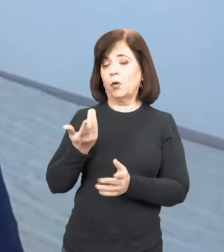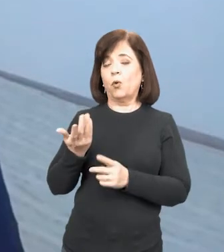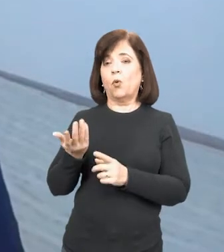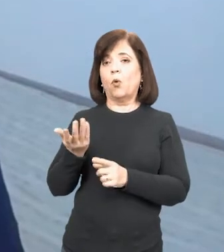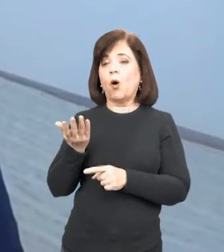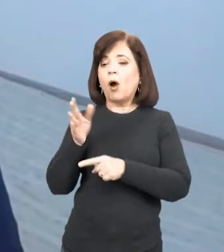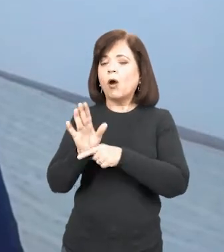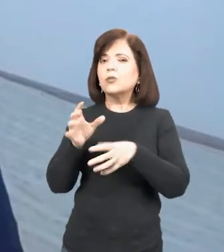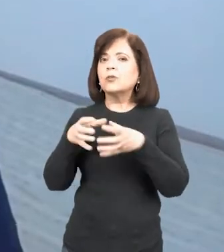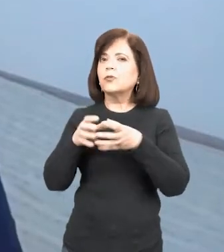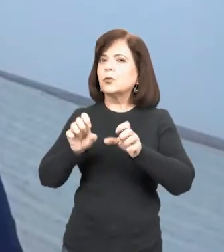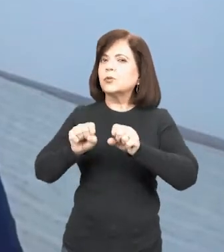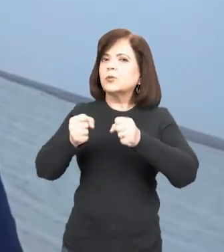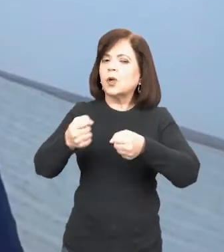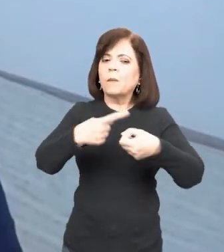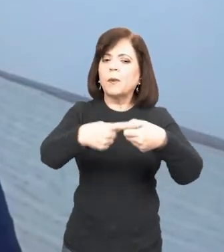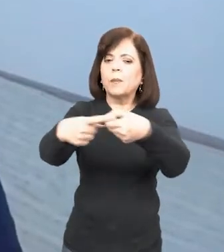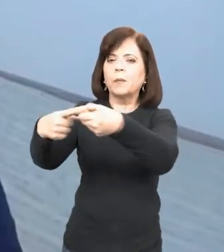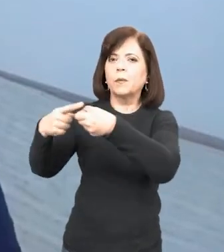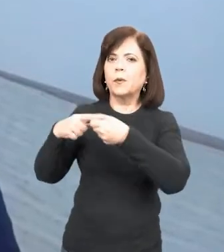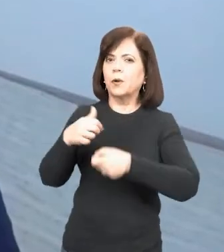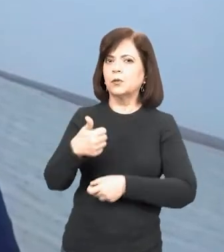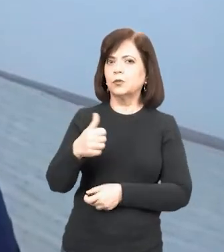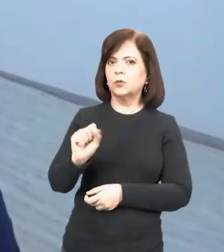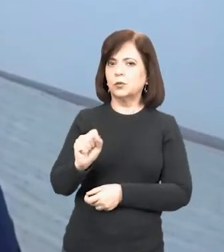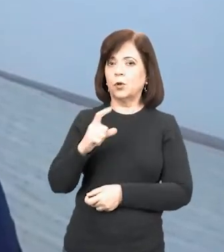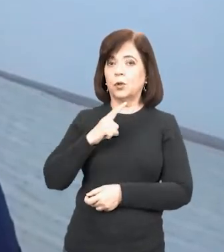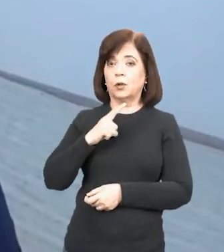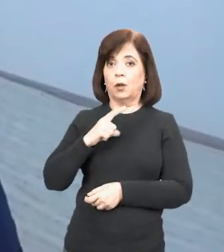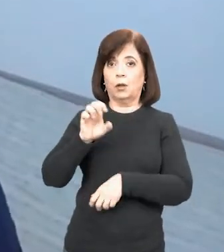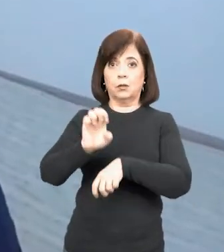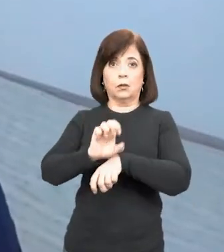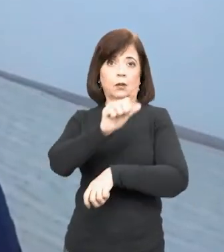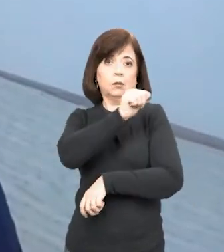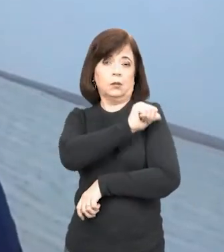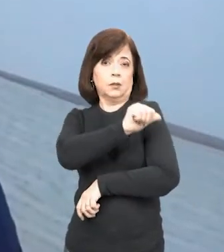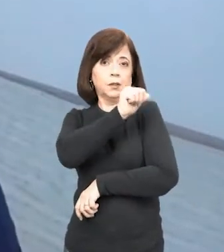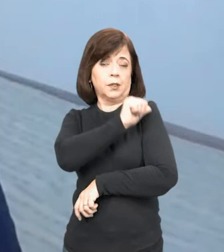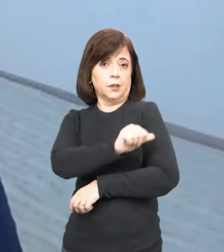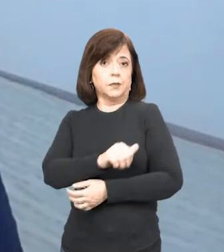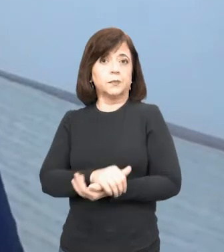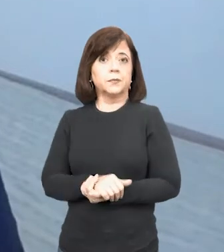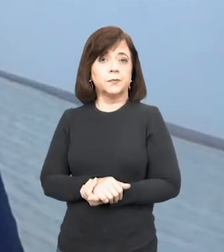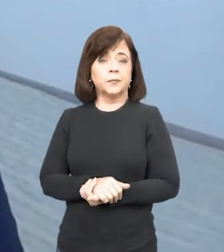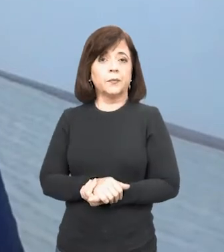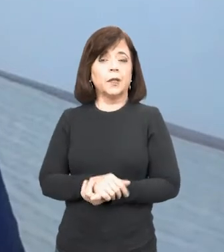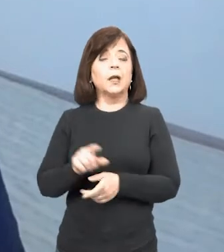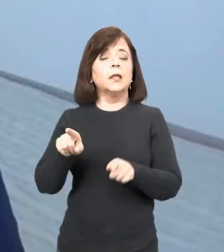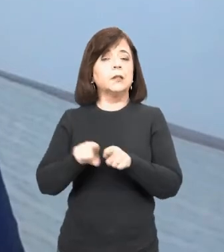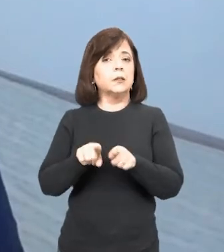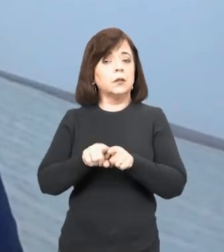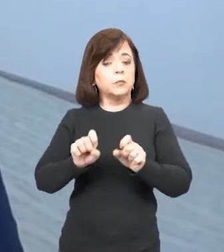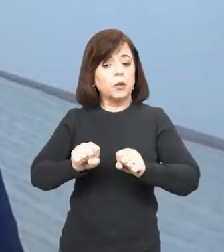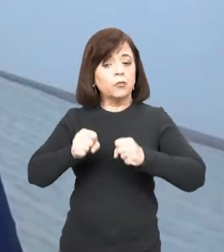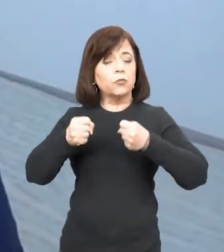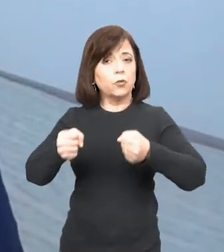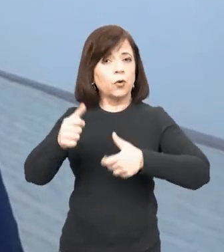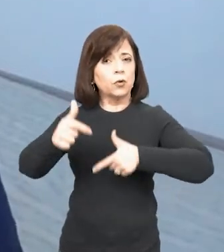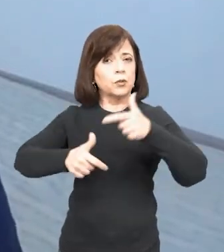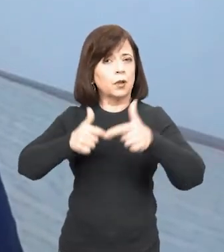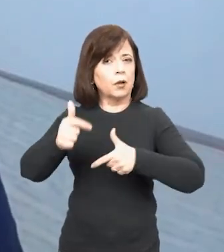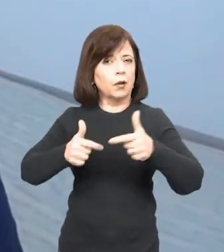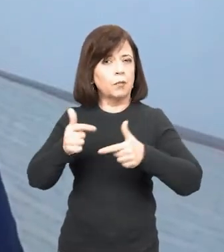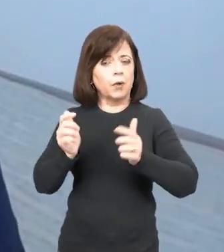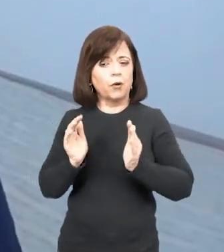né, auxílio da Força Tarefa, 18 municípios, são municípios do interior do estado do Rio de Janeiro, e a Força Tarefa já